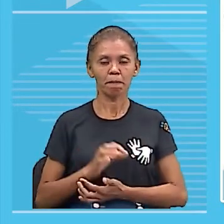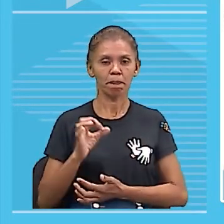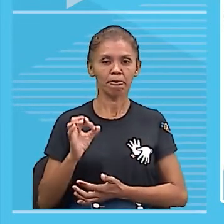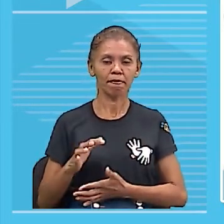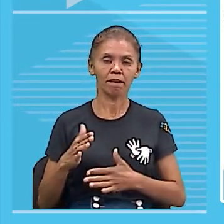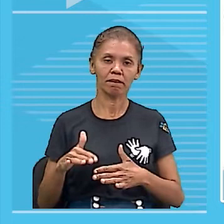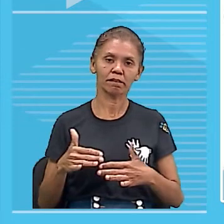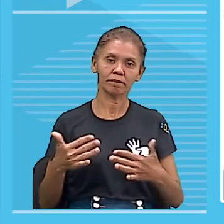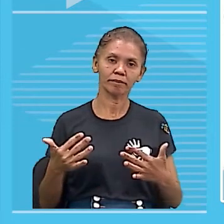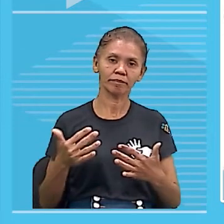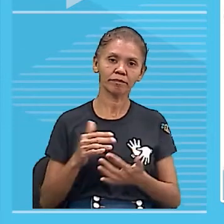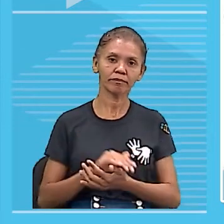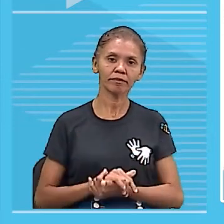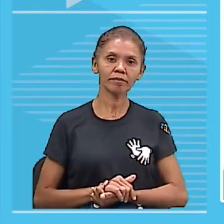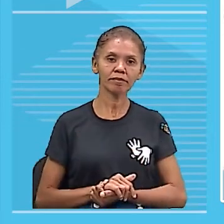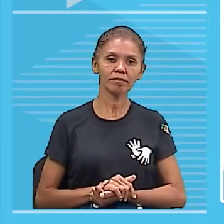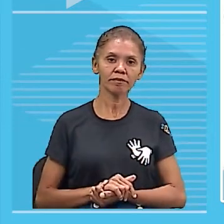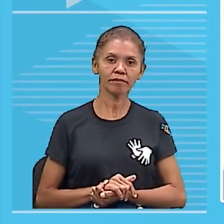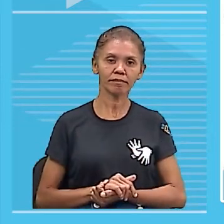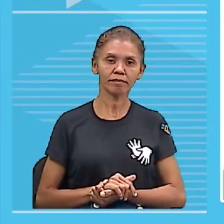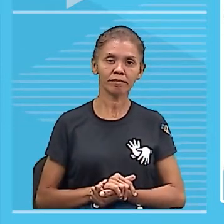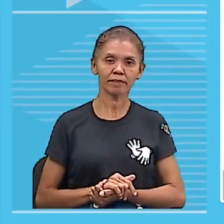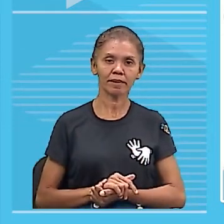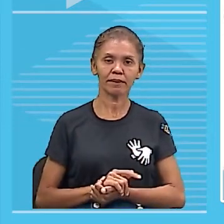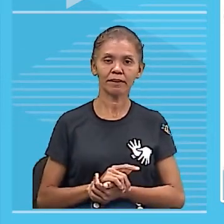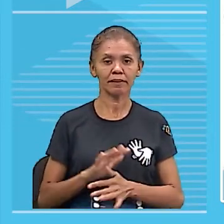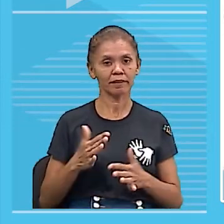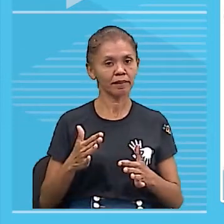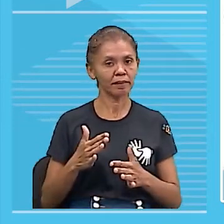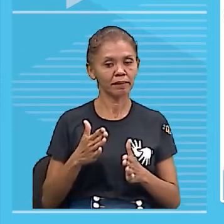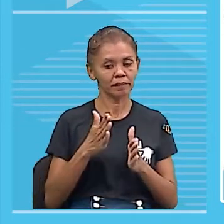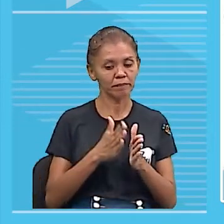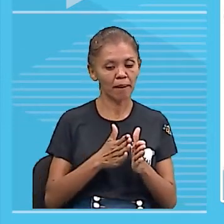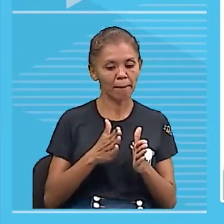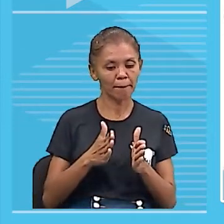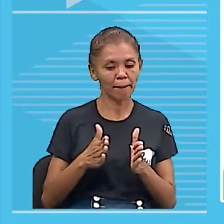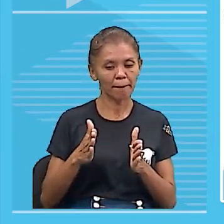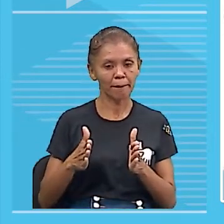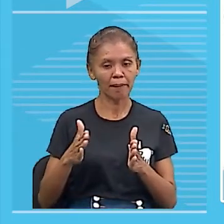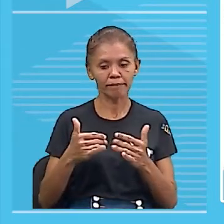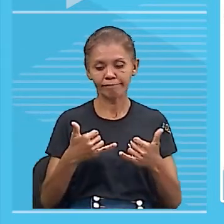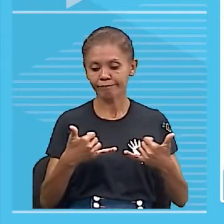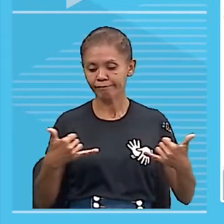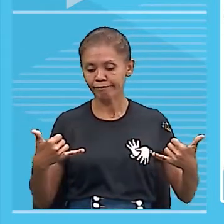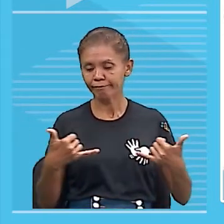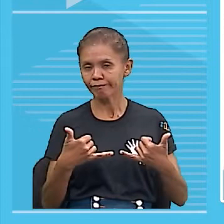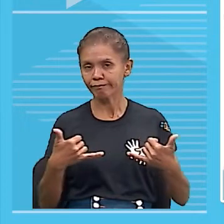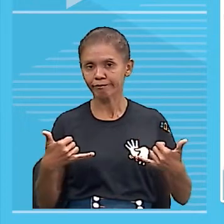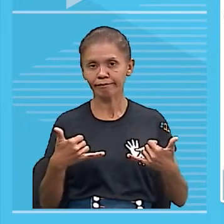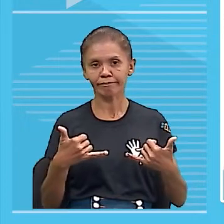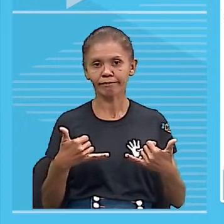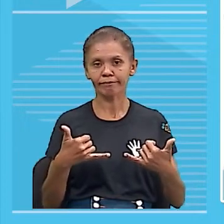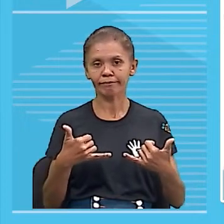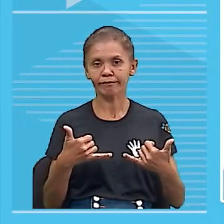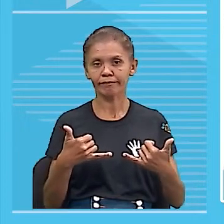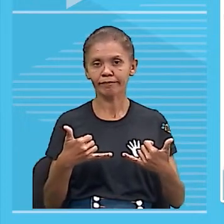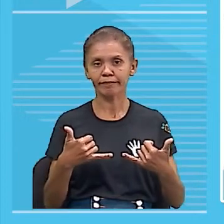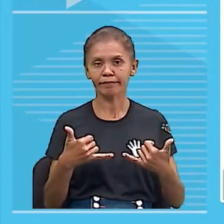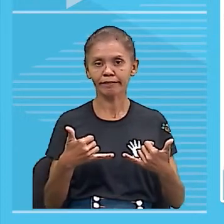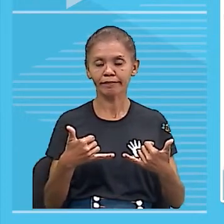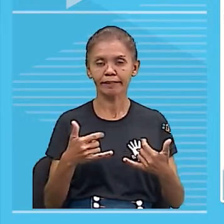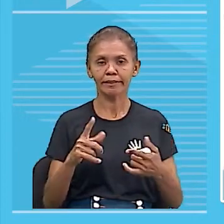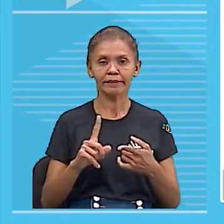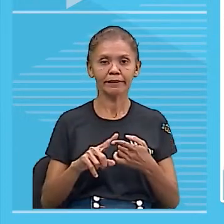então isso faz com que eles estejam em sequência né no mesmo fio condutor e a gente percebeu também